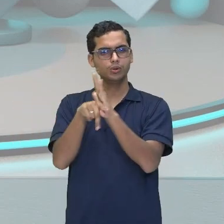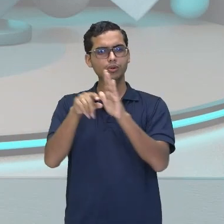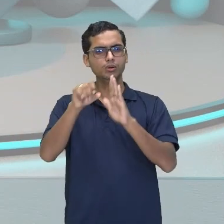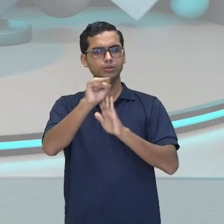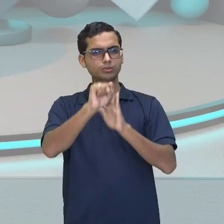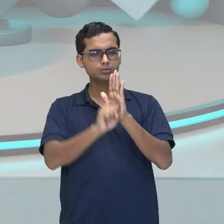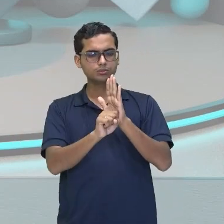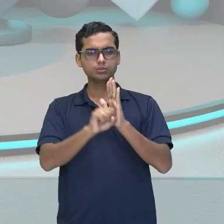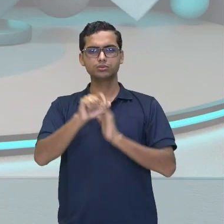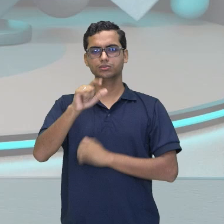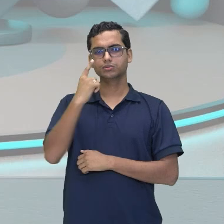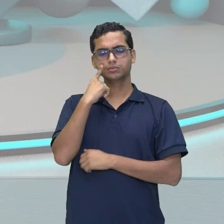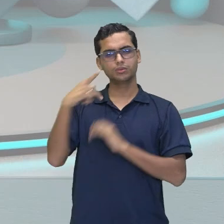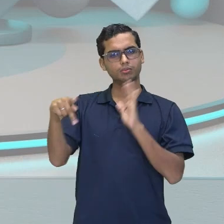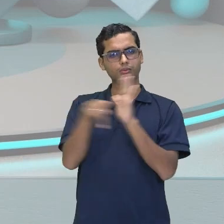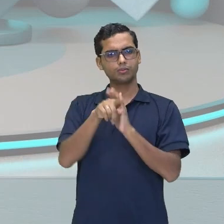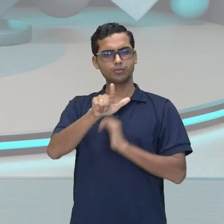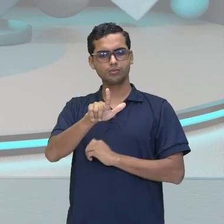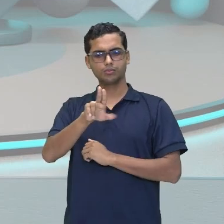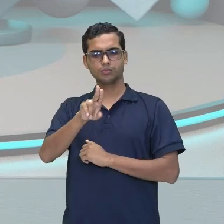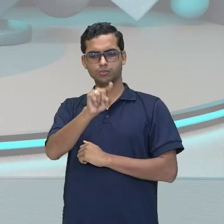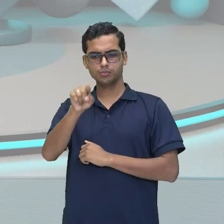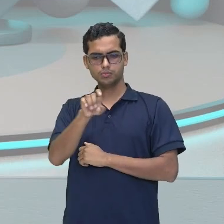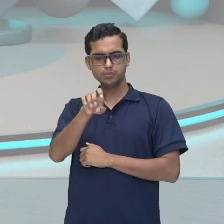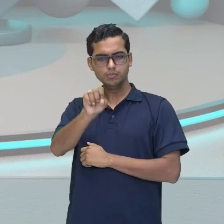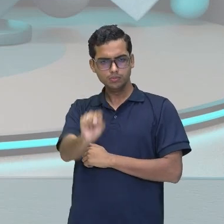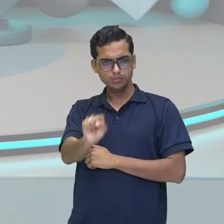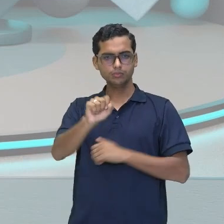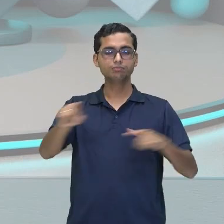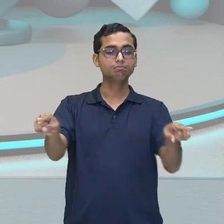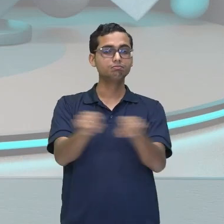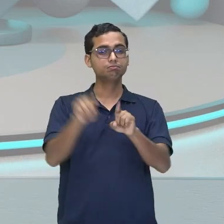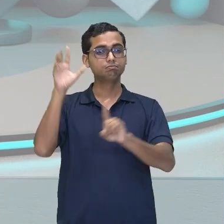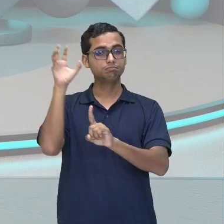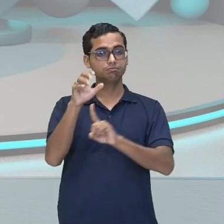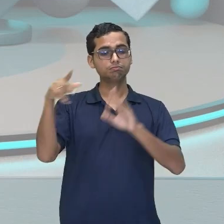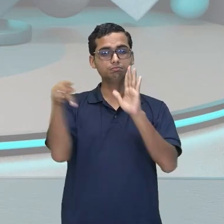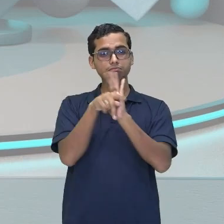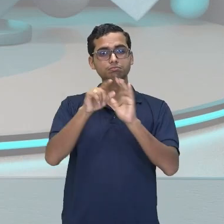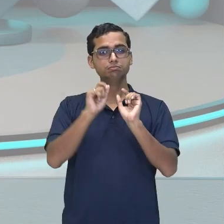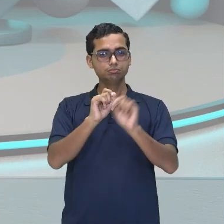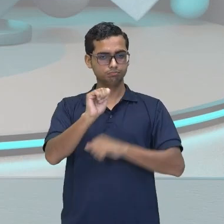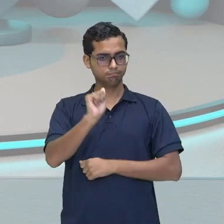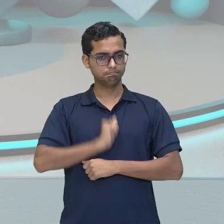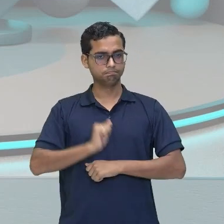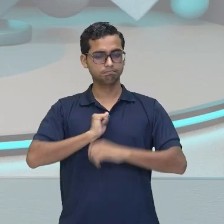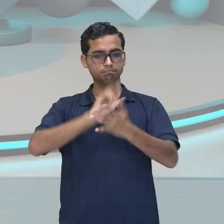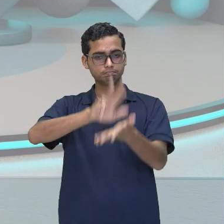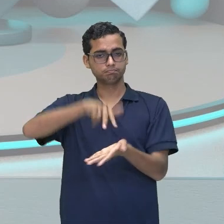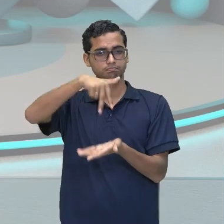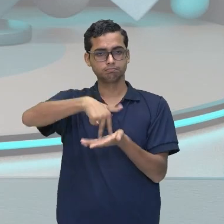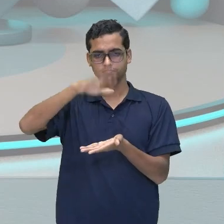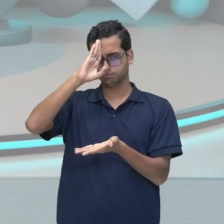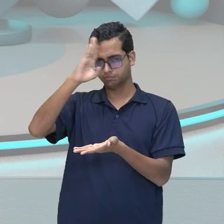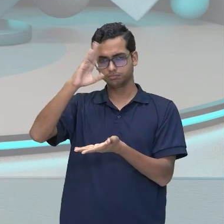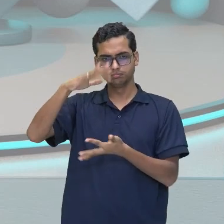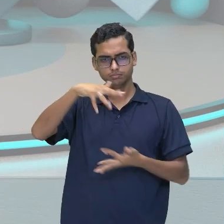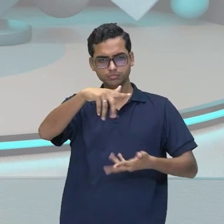Esse período influenciou o antropocentrismo. E aí culminou, por exemplo, com a